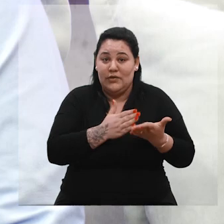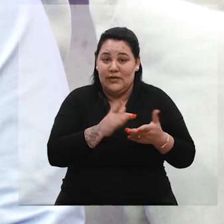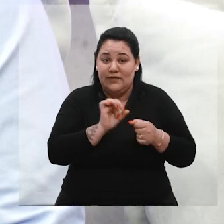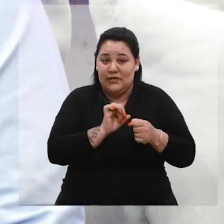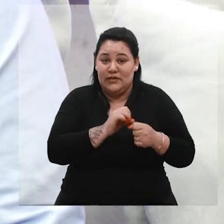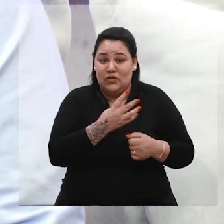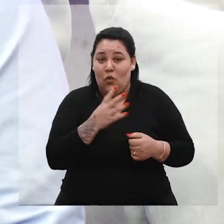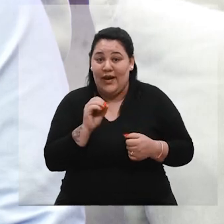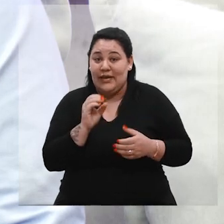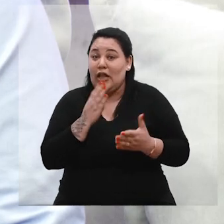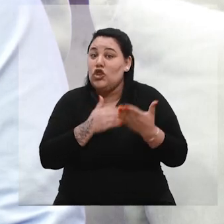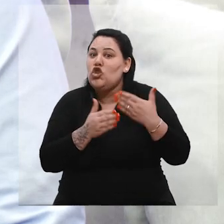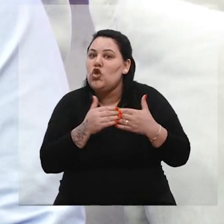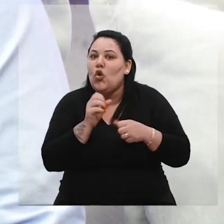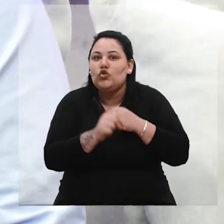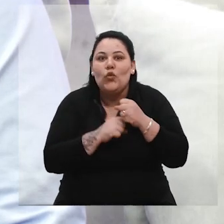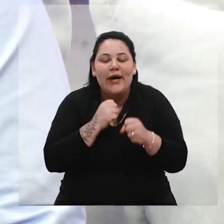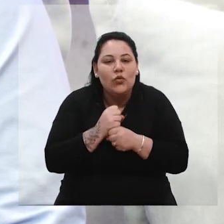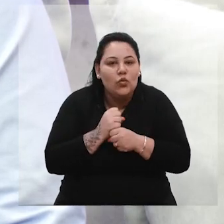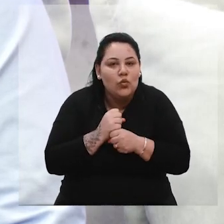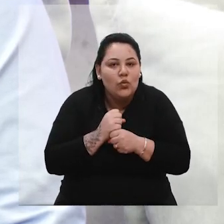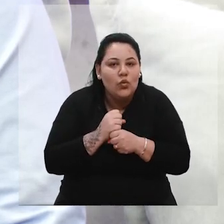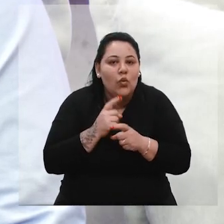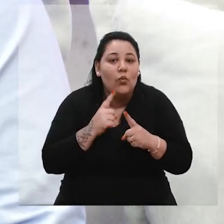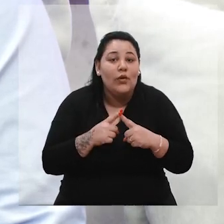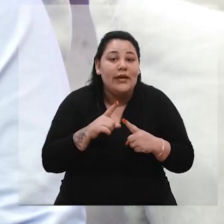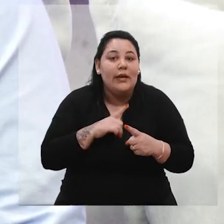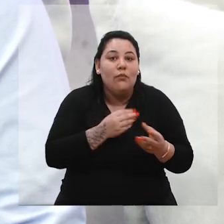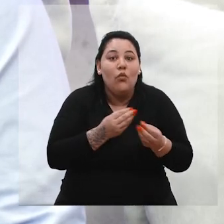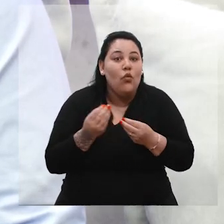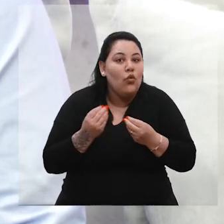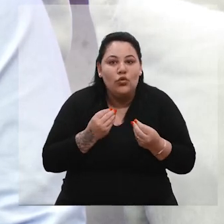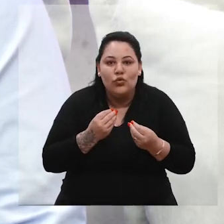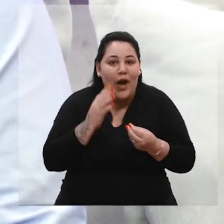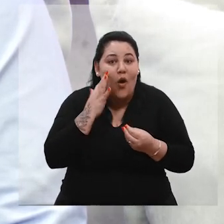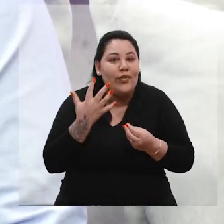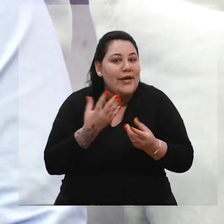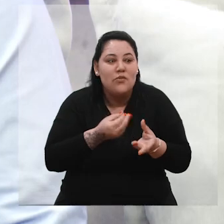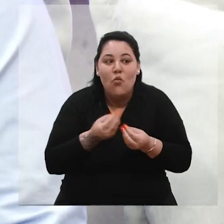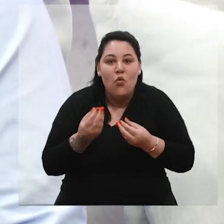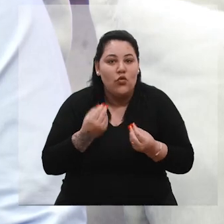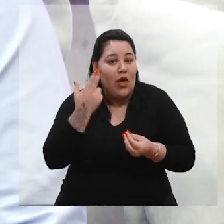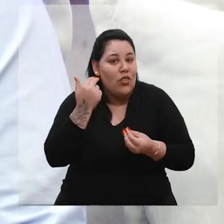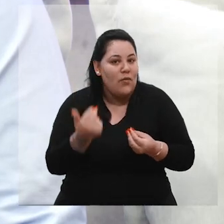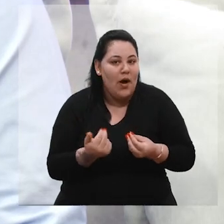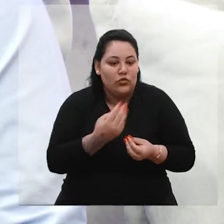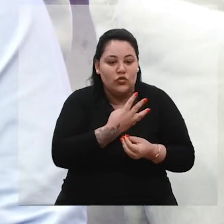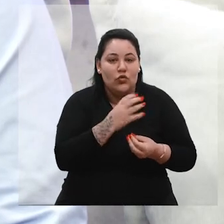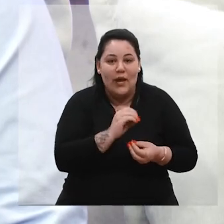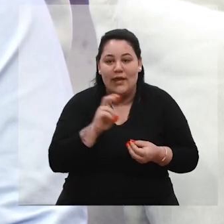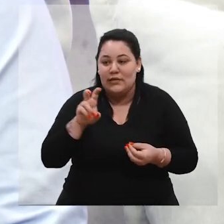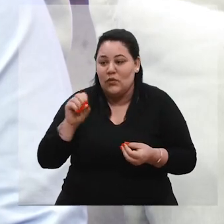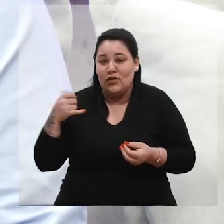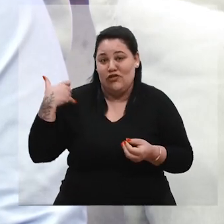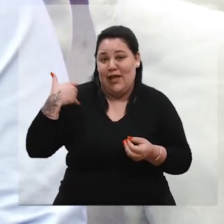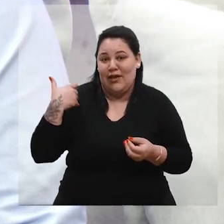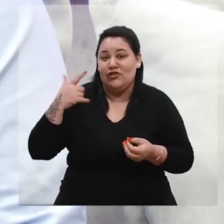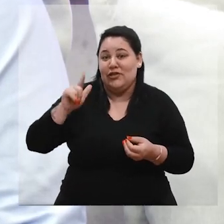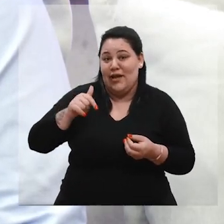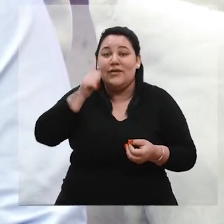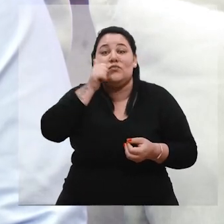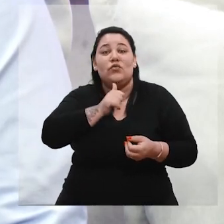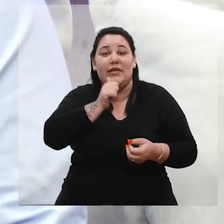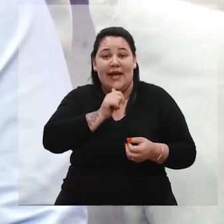dos 40, anual. Porque tem muitos casos entre os 40 e os 50 anos, né? E são casos